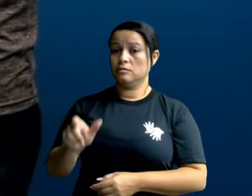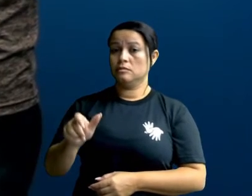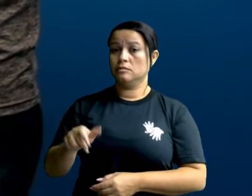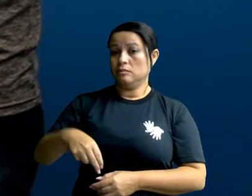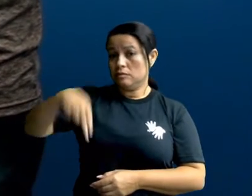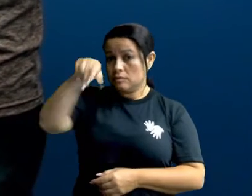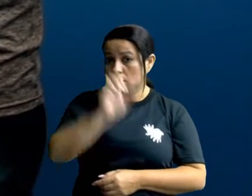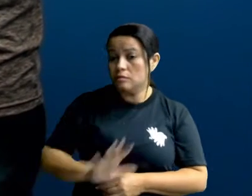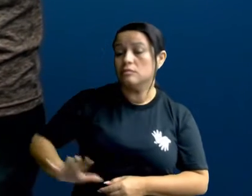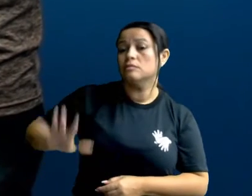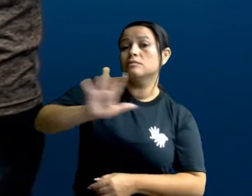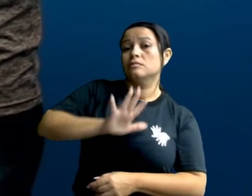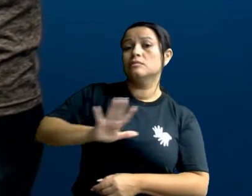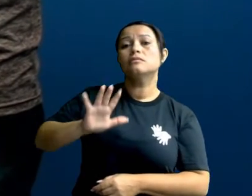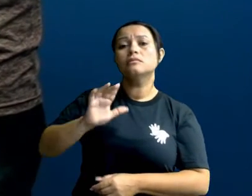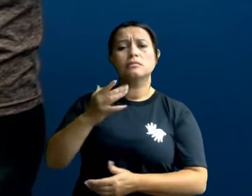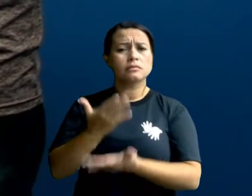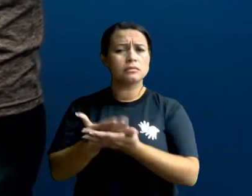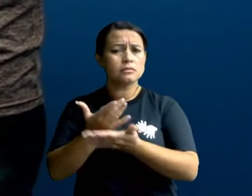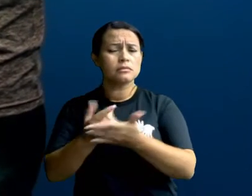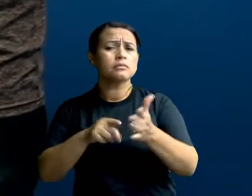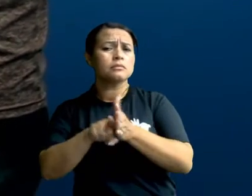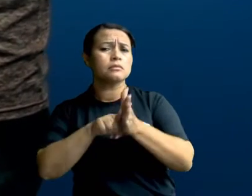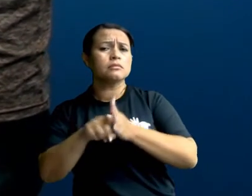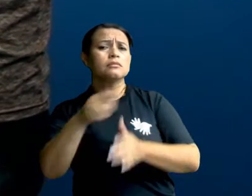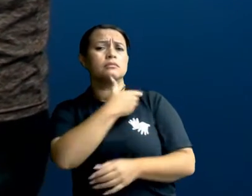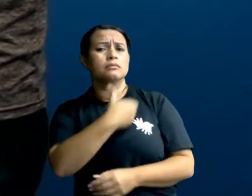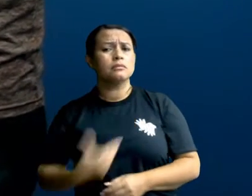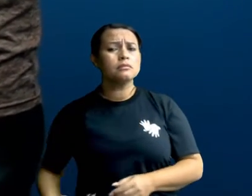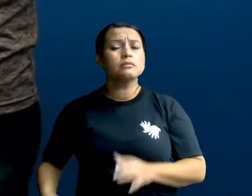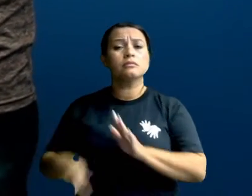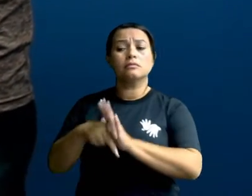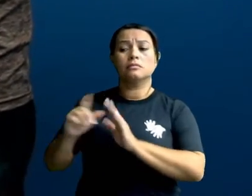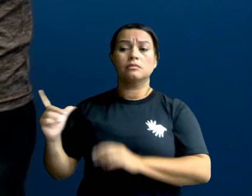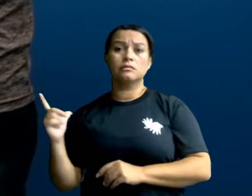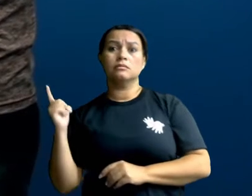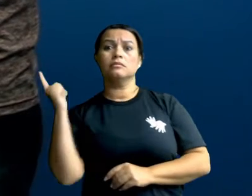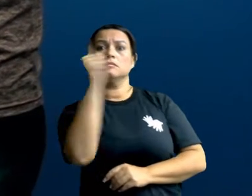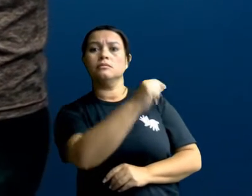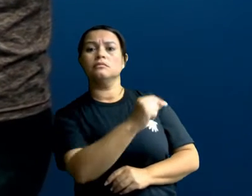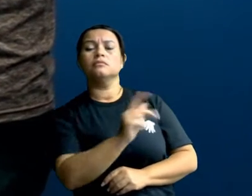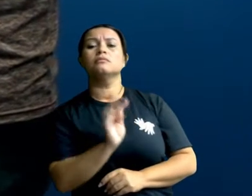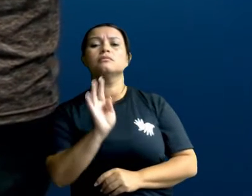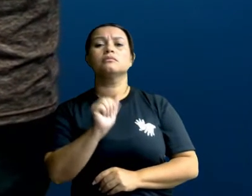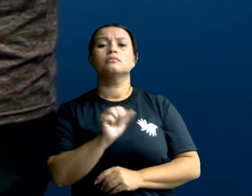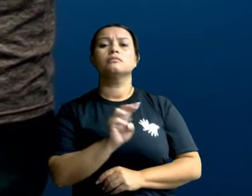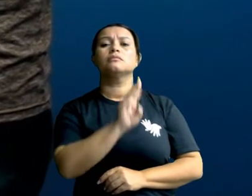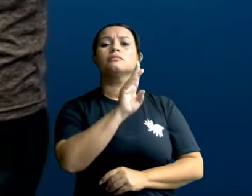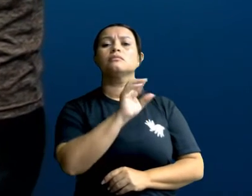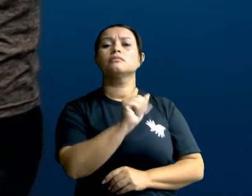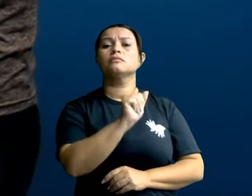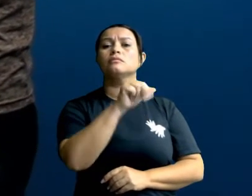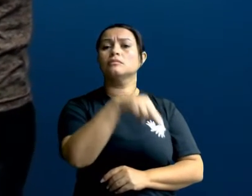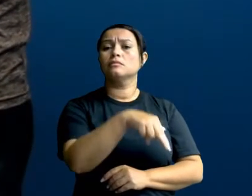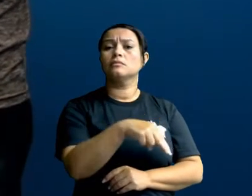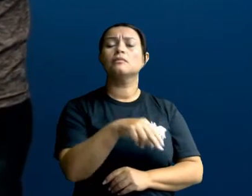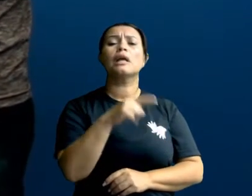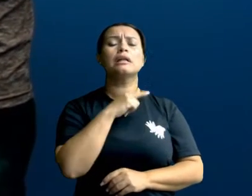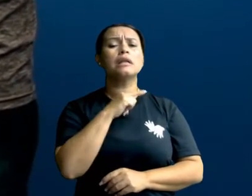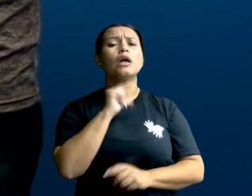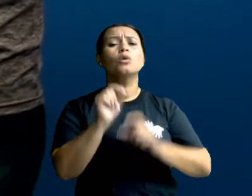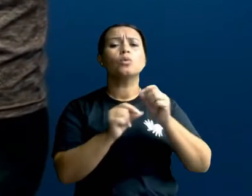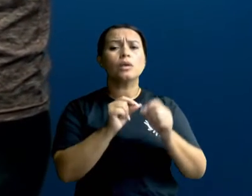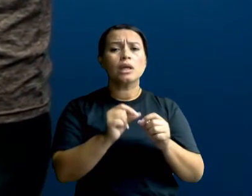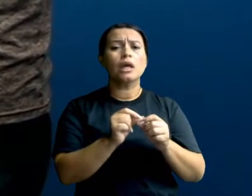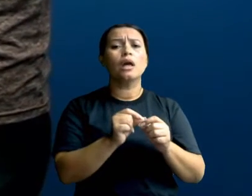nacionalista que disputou o governo com os socialistas, ele fugiu para Taiwan, fundando uma República da China,